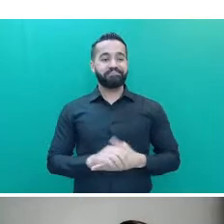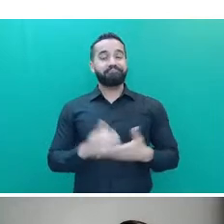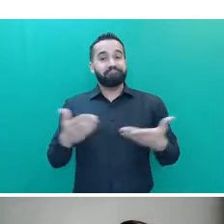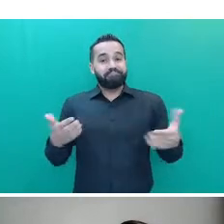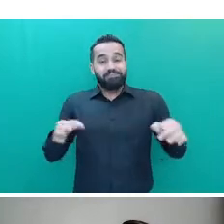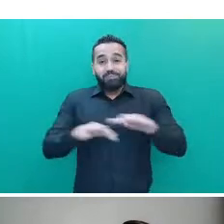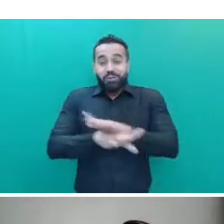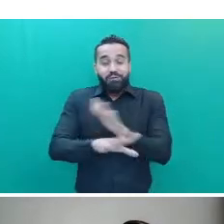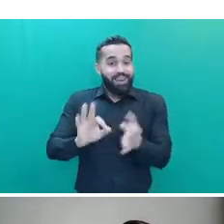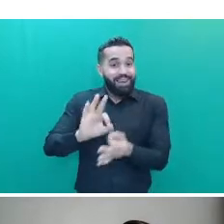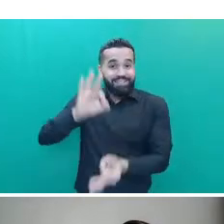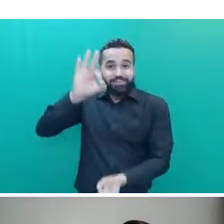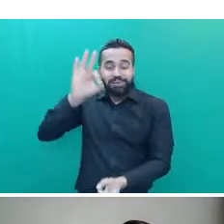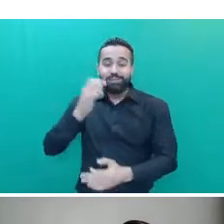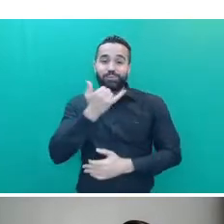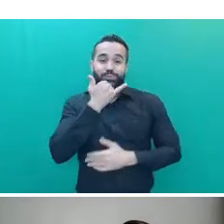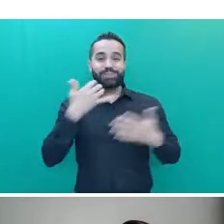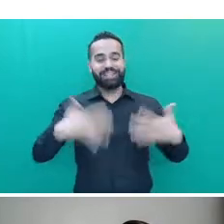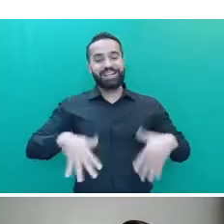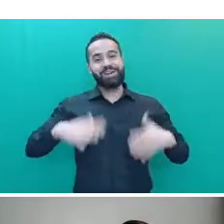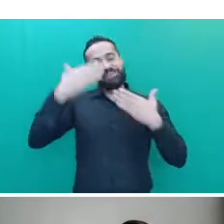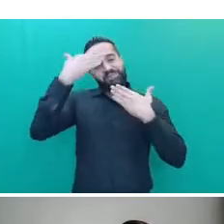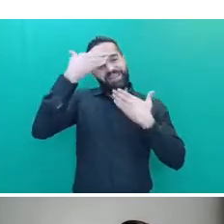demais, obrigada, muito obrigada.